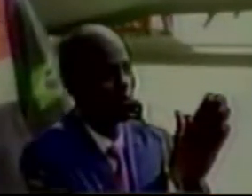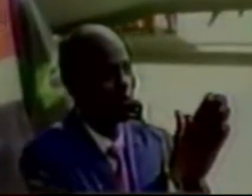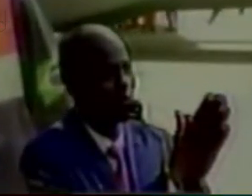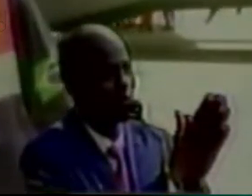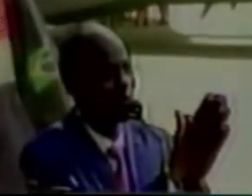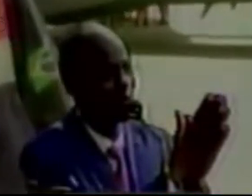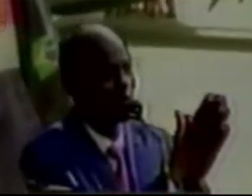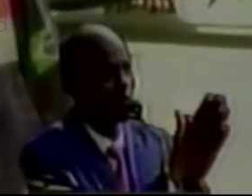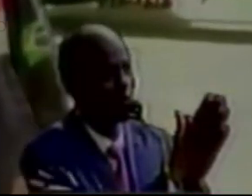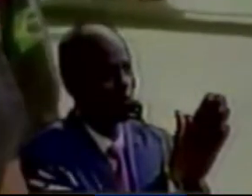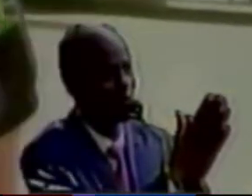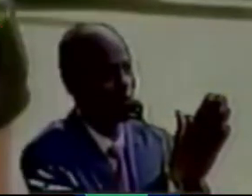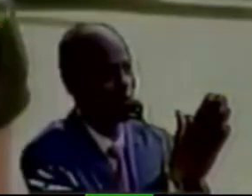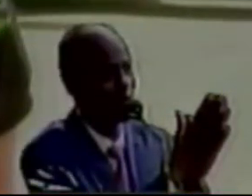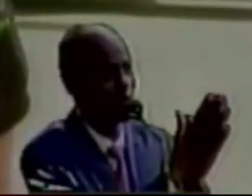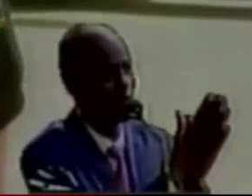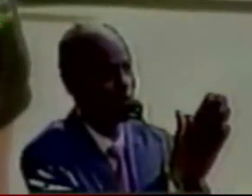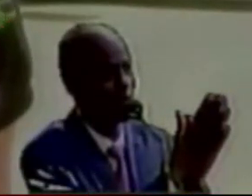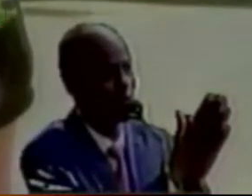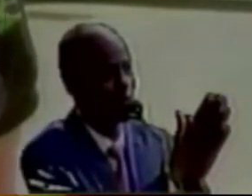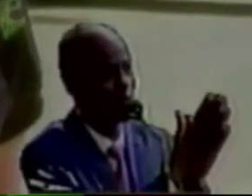aqui?